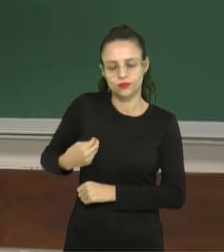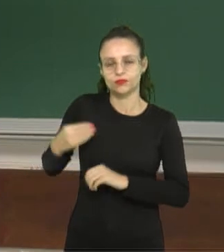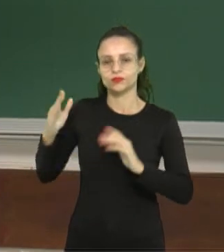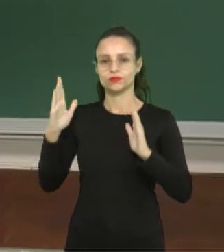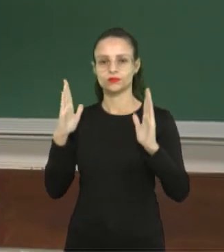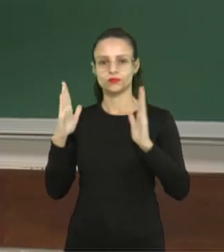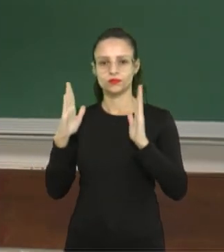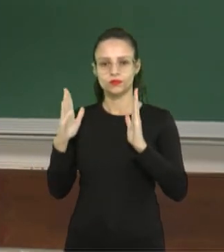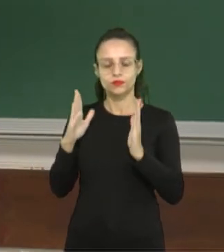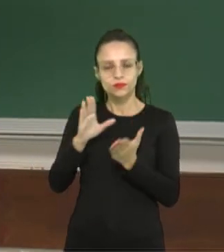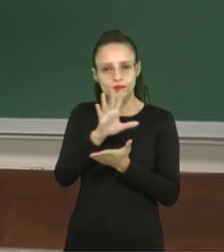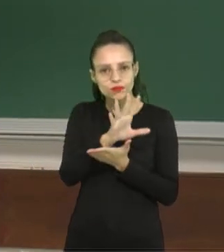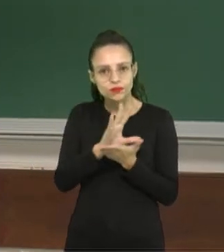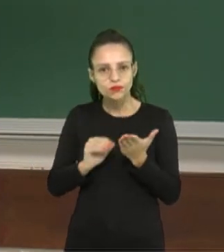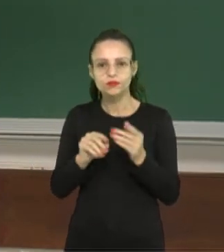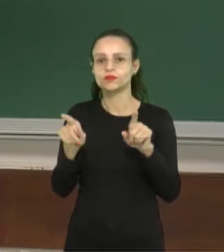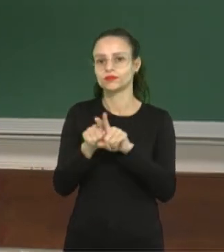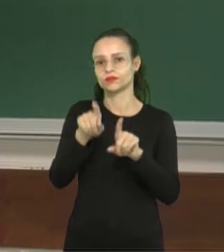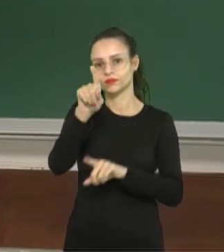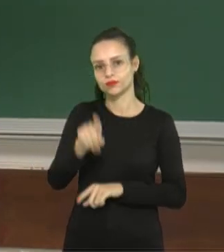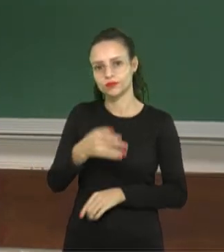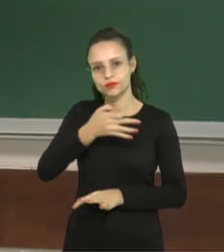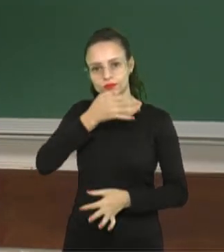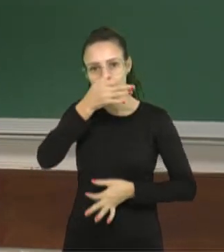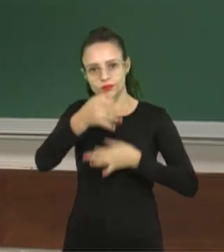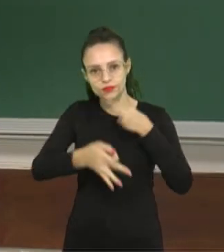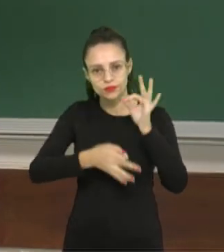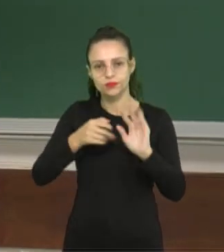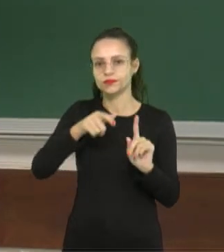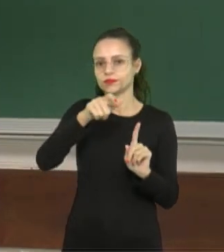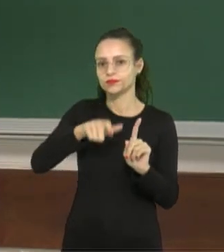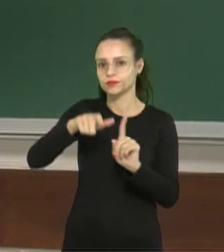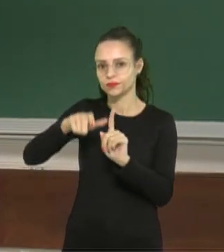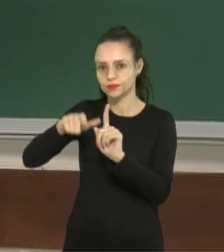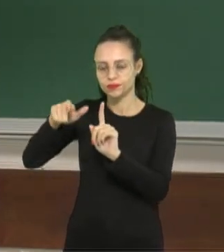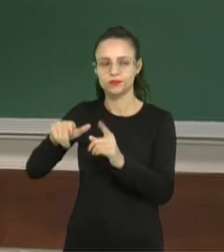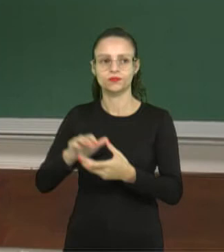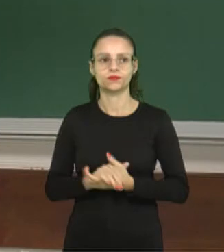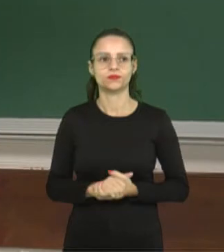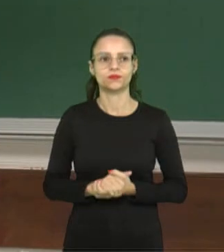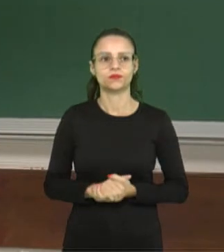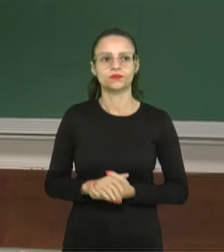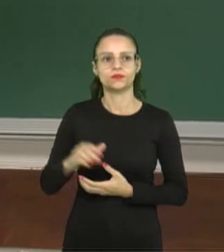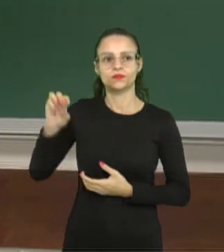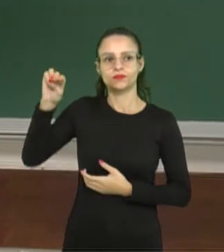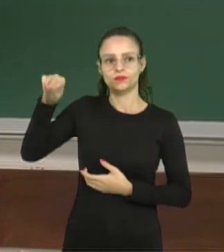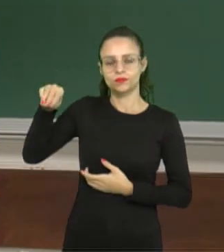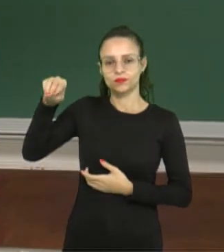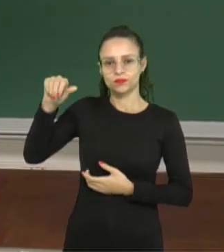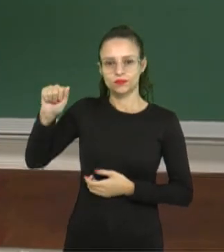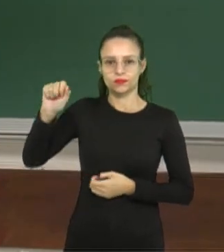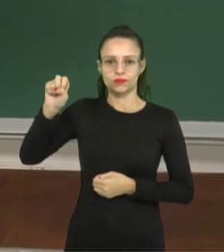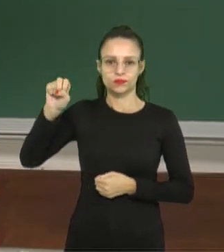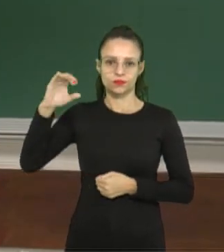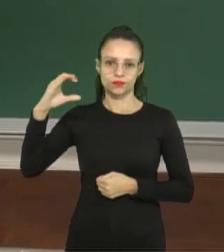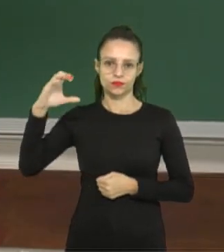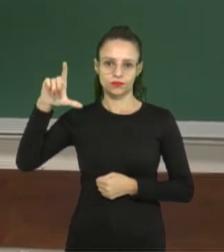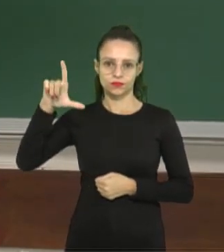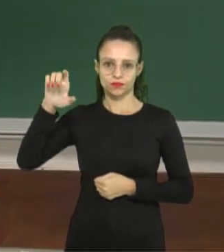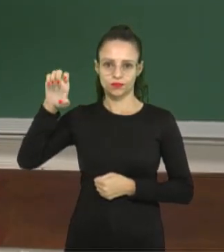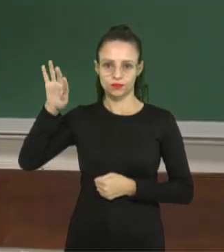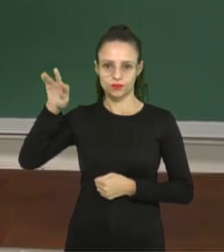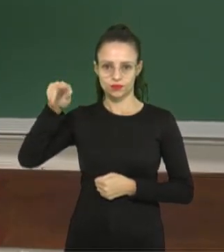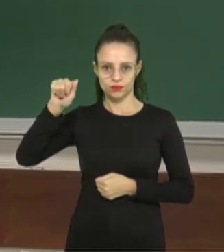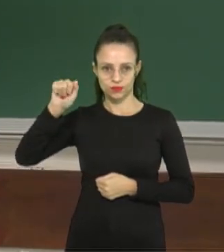tentando fazer algum tipo de crítica a essas personalidades. Mascletás, né? O espetáculo realizado com